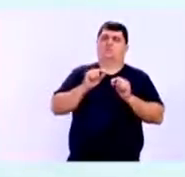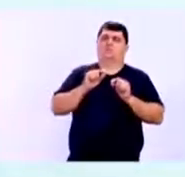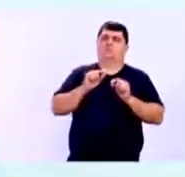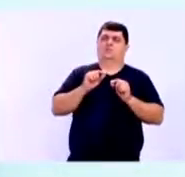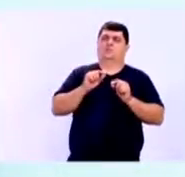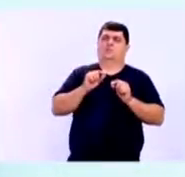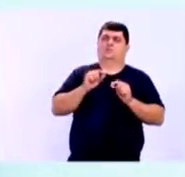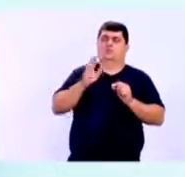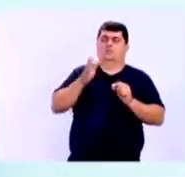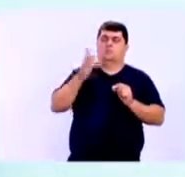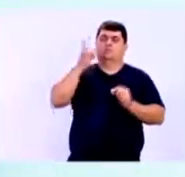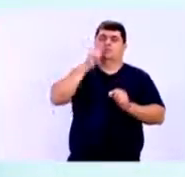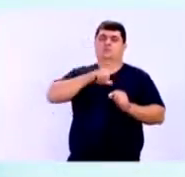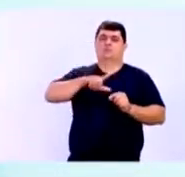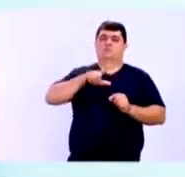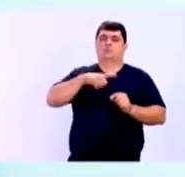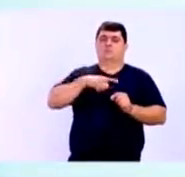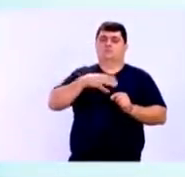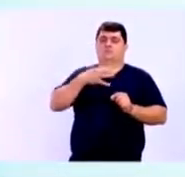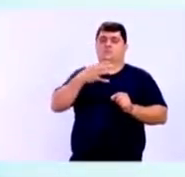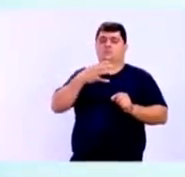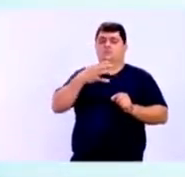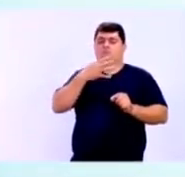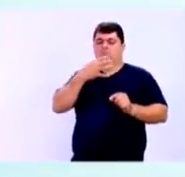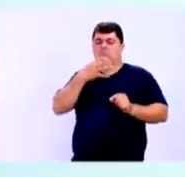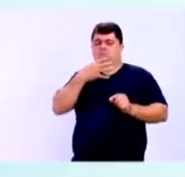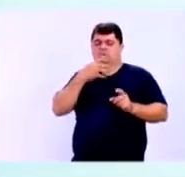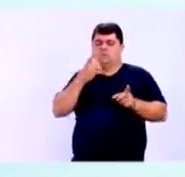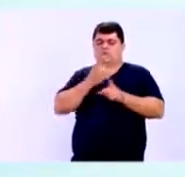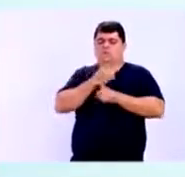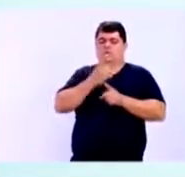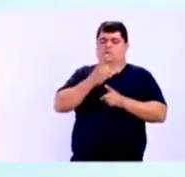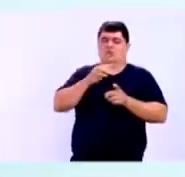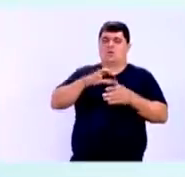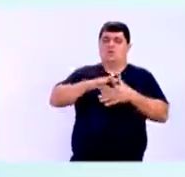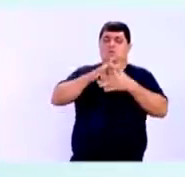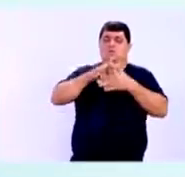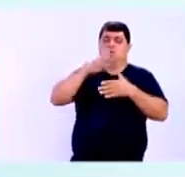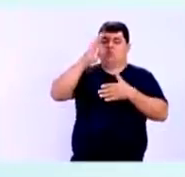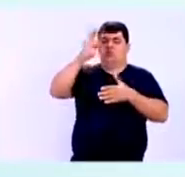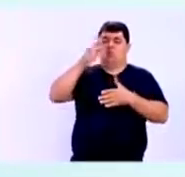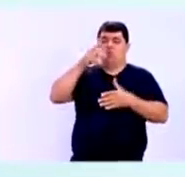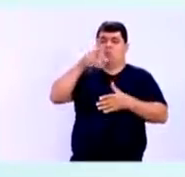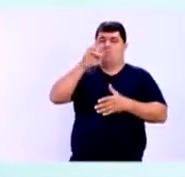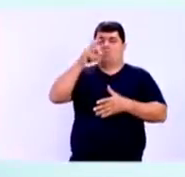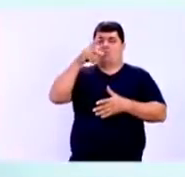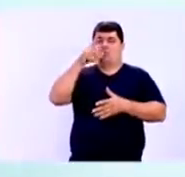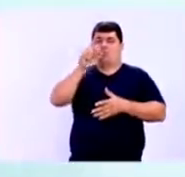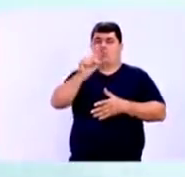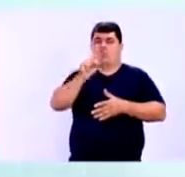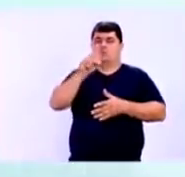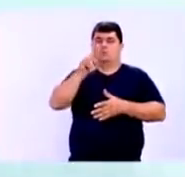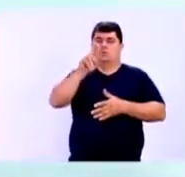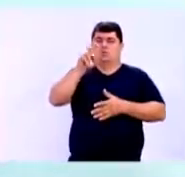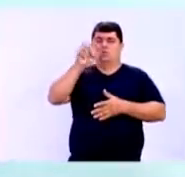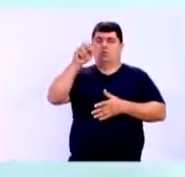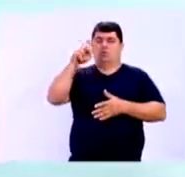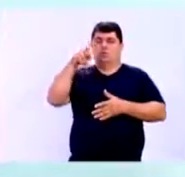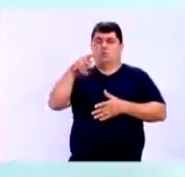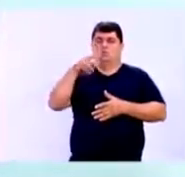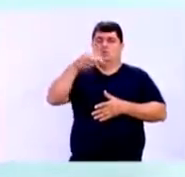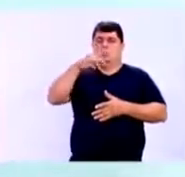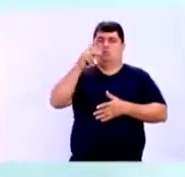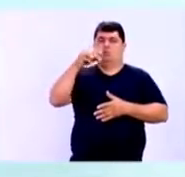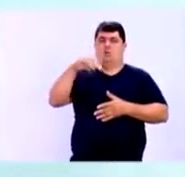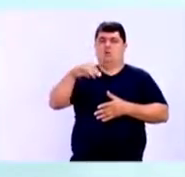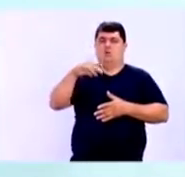A gente conseguiu identificar os principais métodos de estoque, PEPs, WEPs, MPM e a